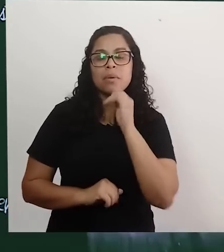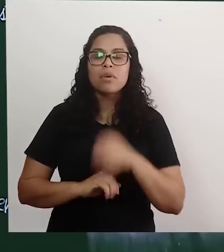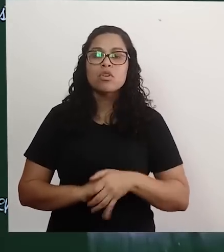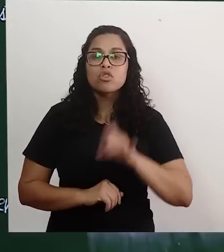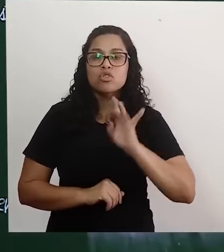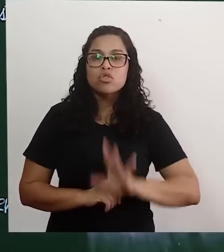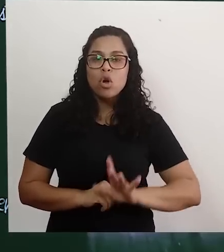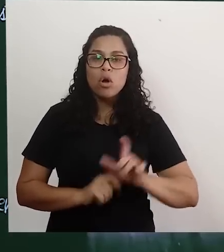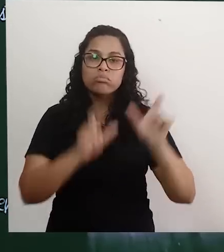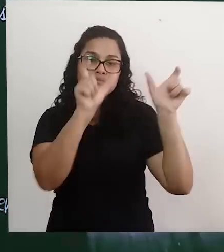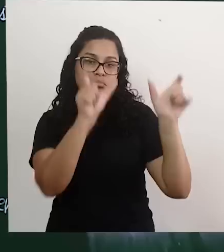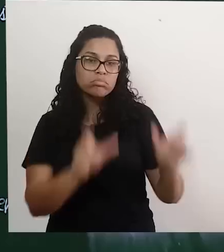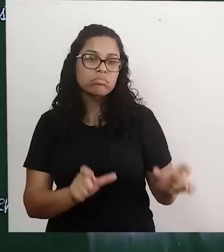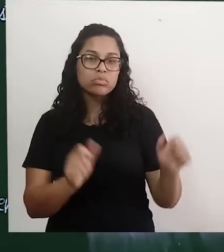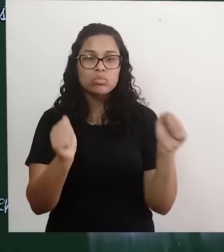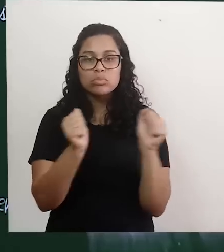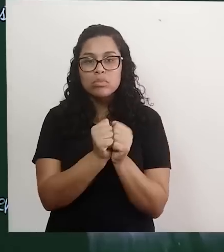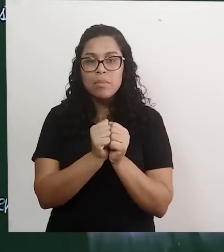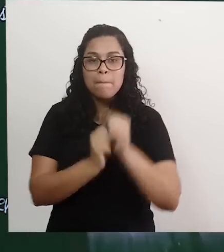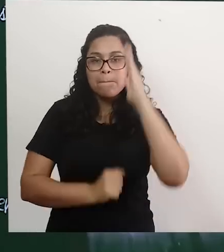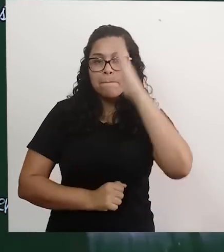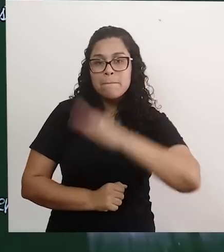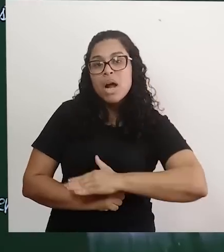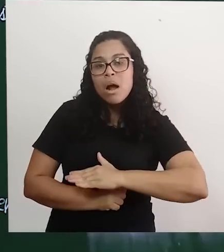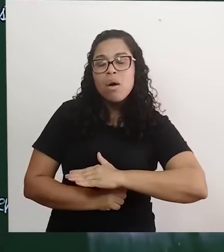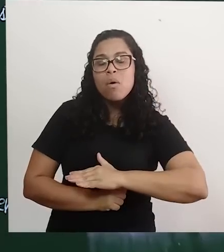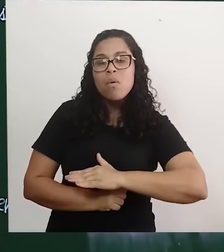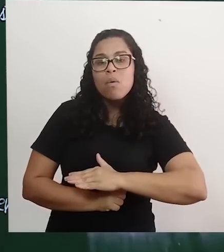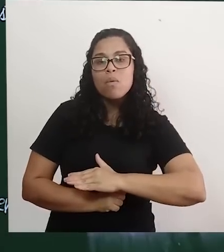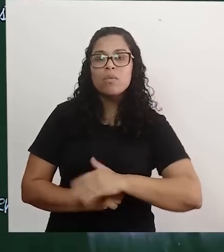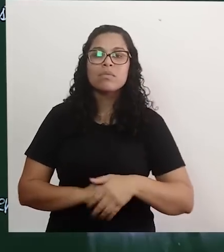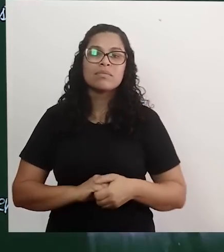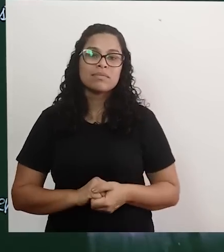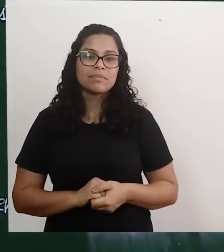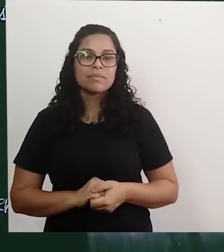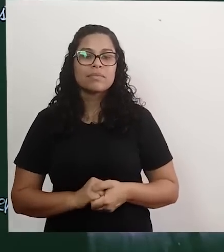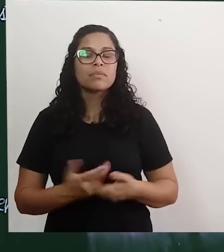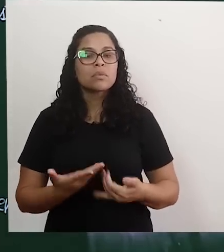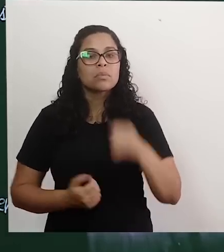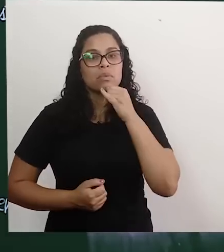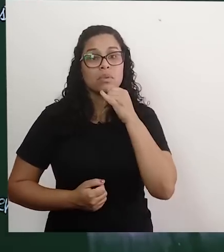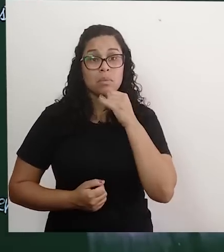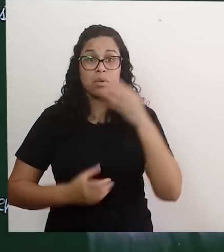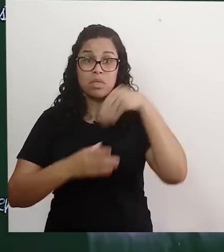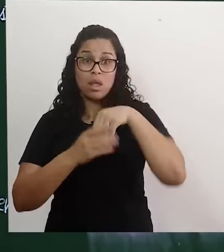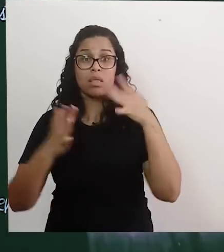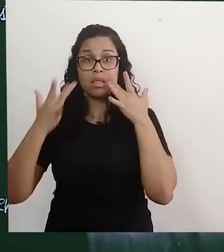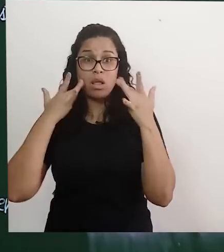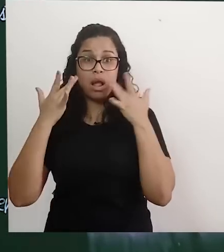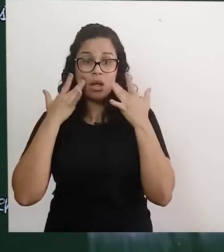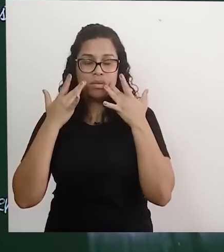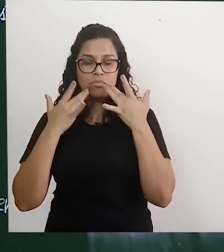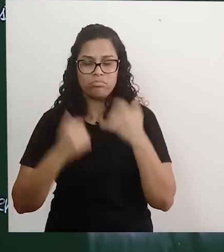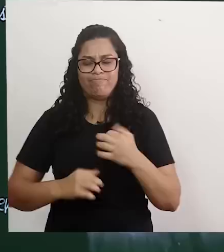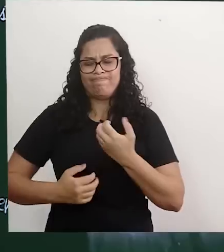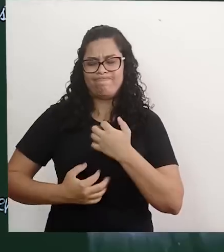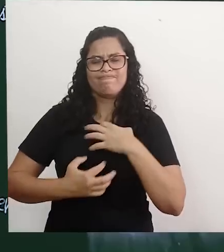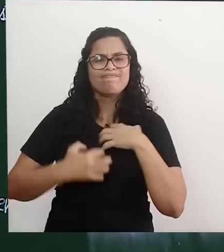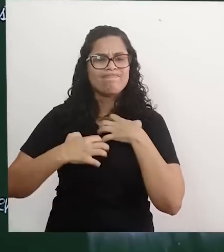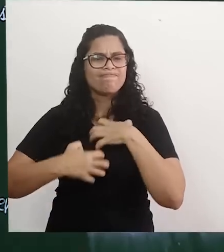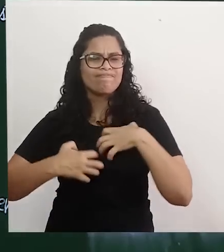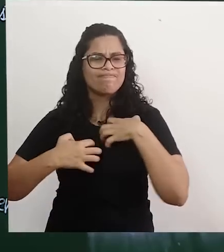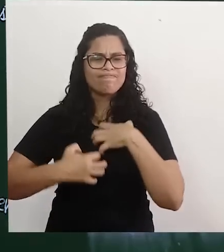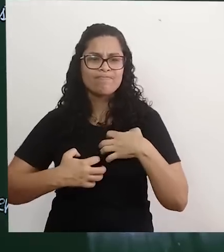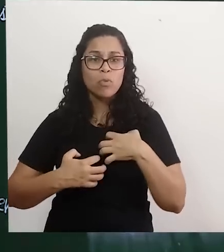quando você está no teatro ou no cinema e alguém puxa o celular e vê aquela luz que incomoda a sua visão, além de ser um desrespeito à obra que você está assistindo, é um desrespeito para a pessoa que está do seu